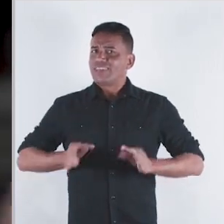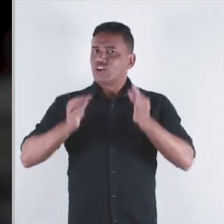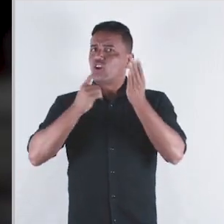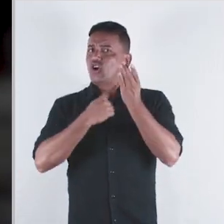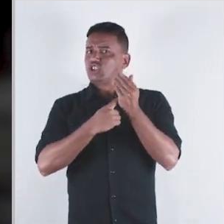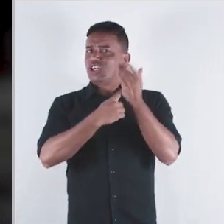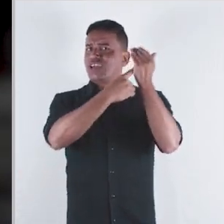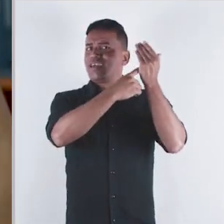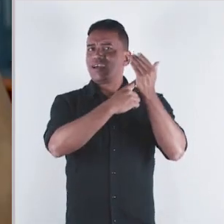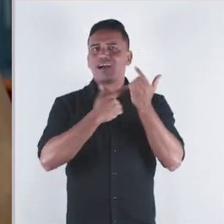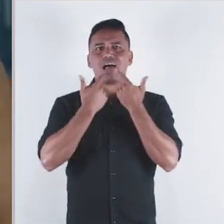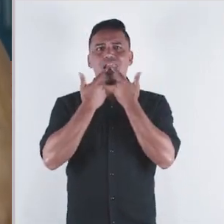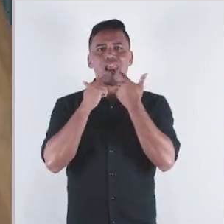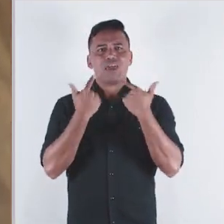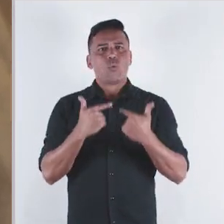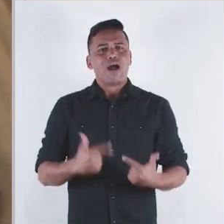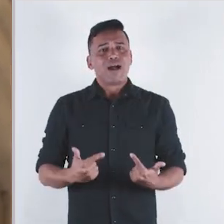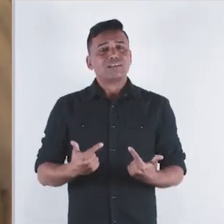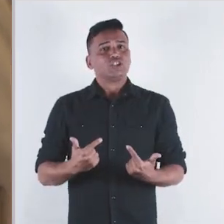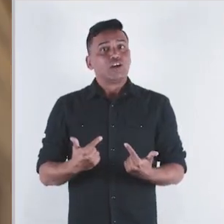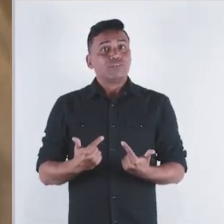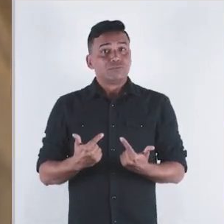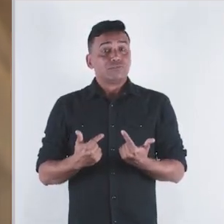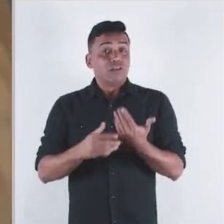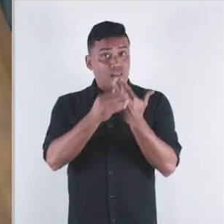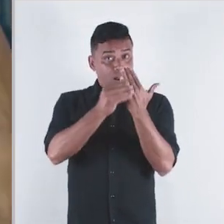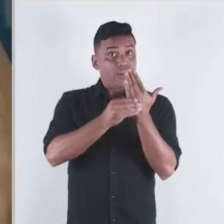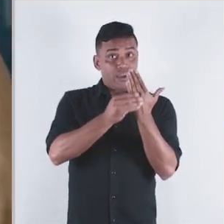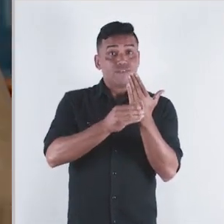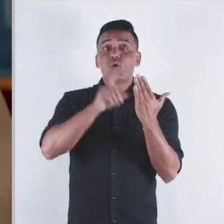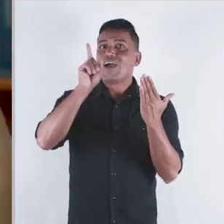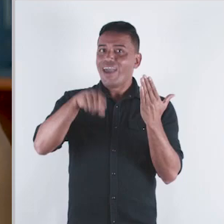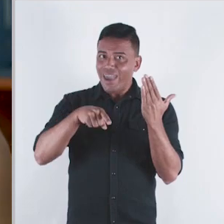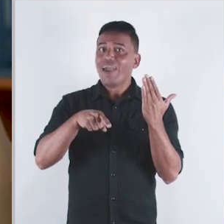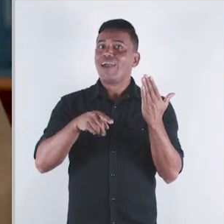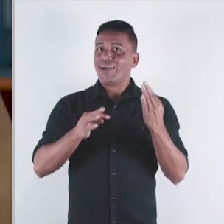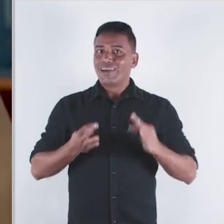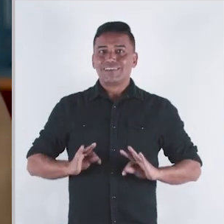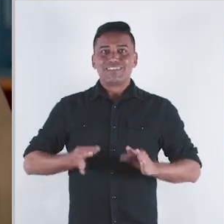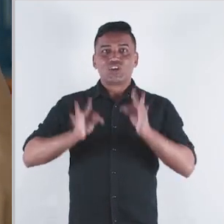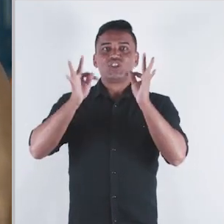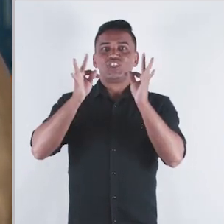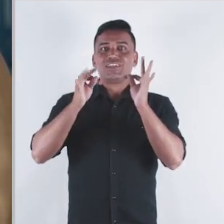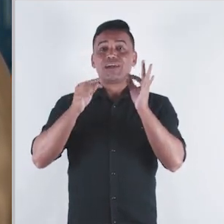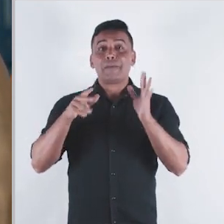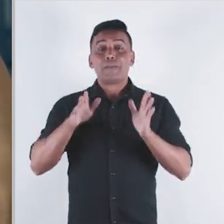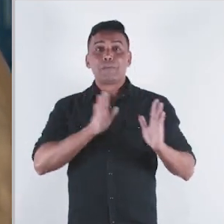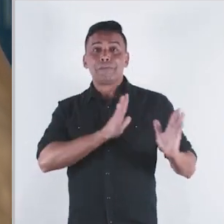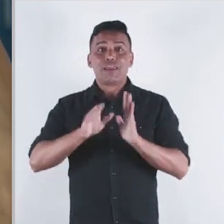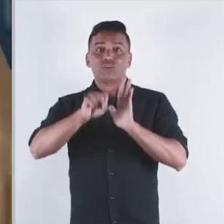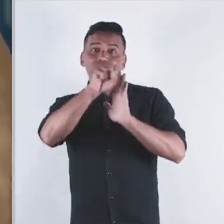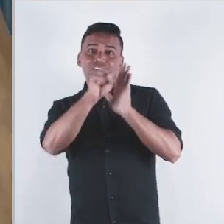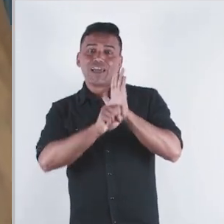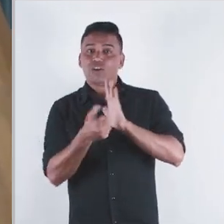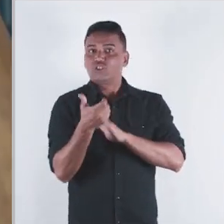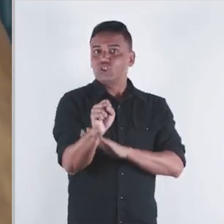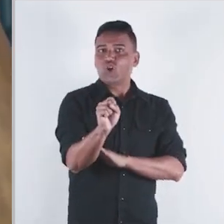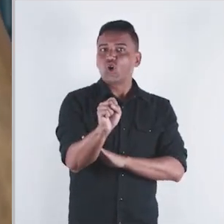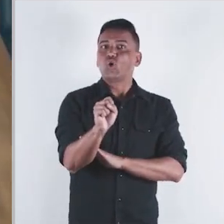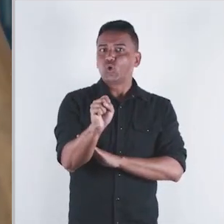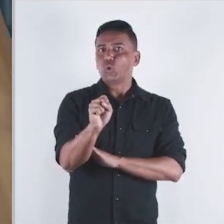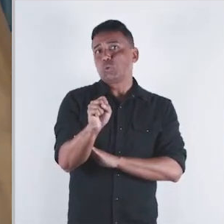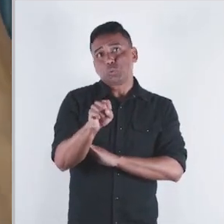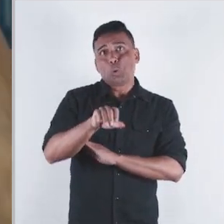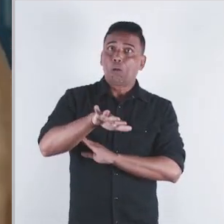da linguagem, o livro ele é uma tecnologia do século XVIII, né? Ou talvez antes,